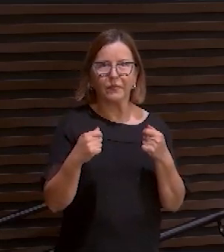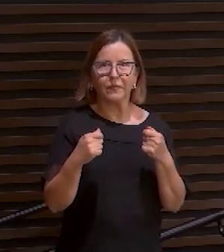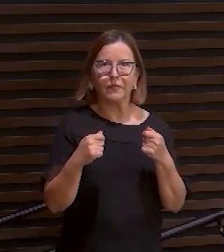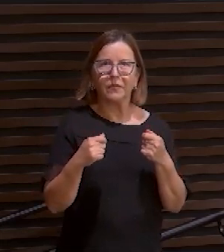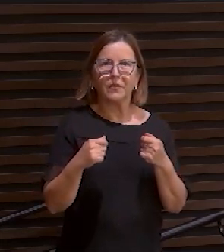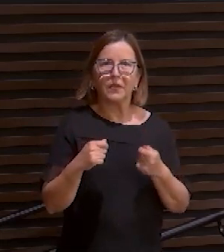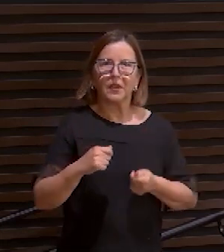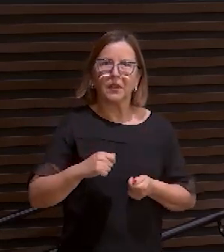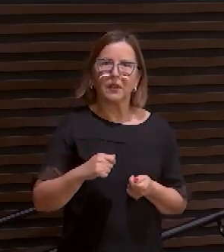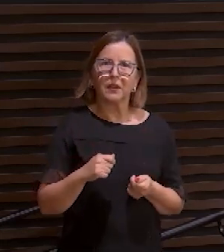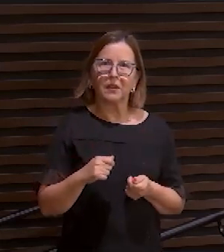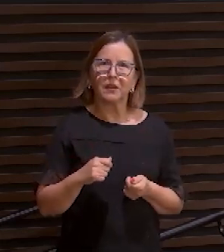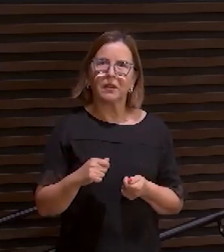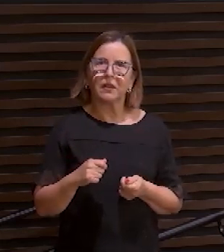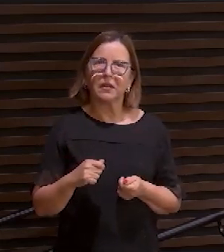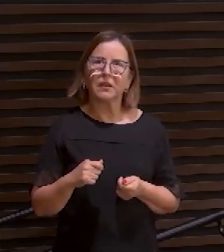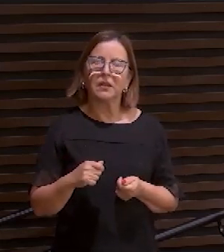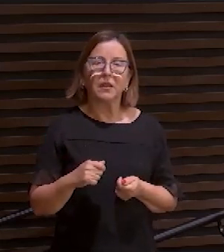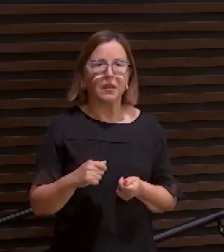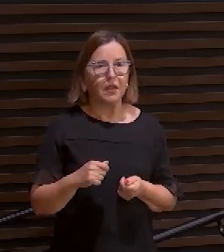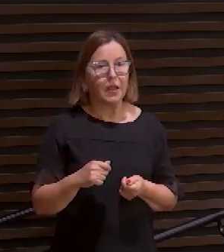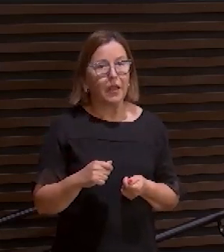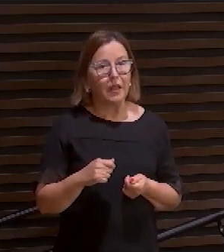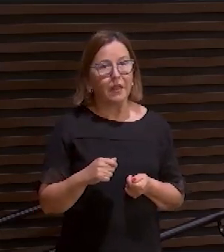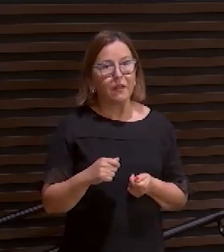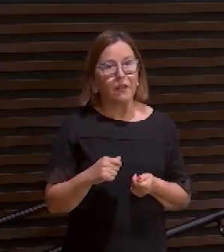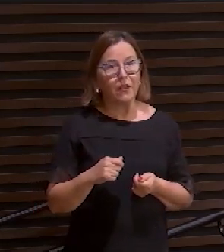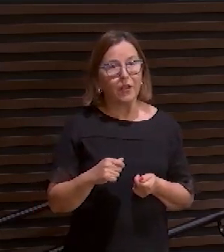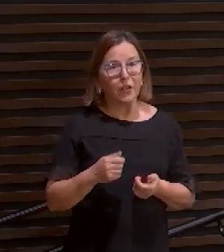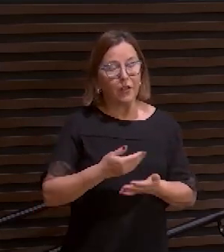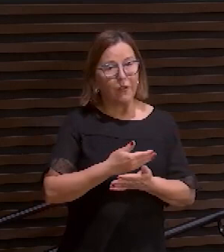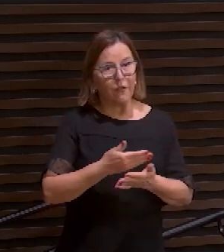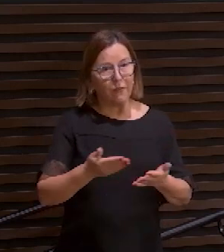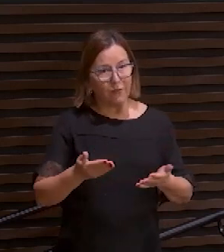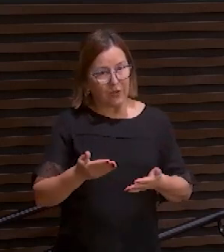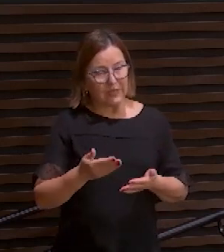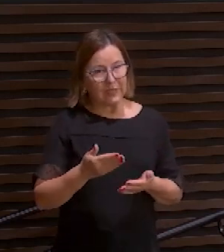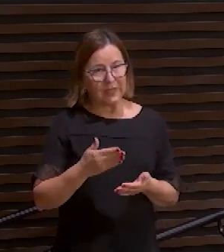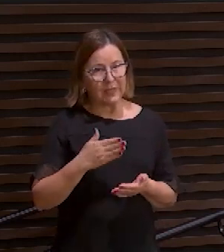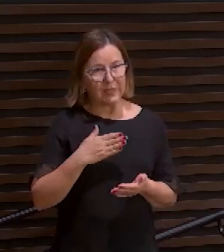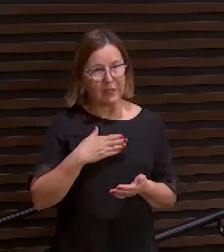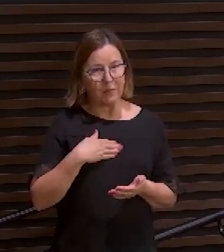e não partir de Creta, para evitar esse dano e perda.